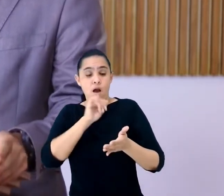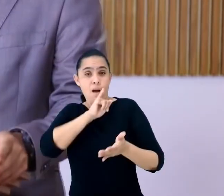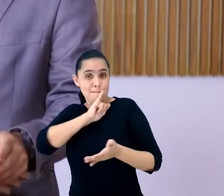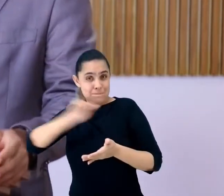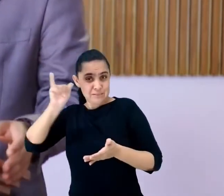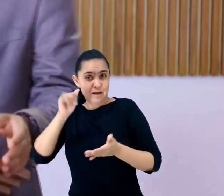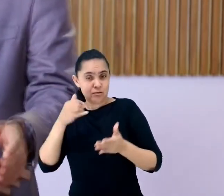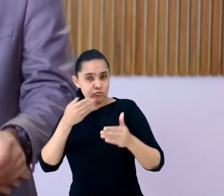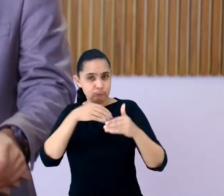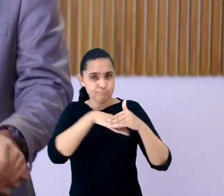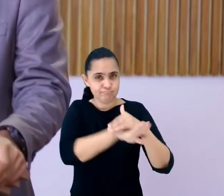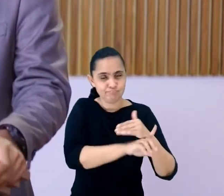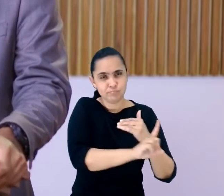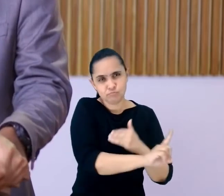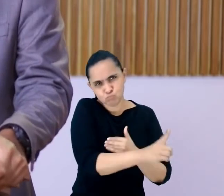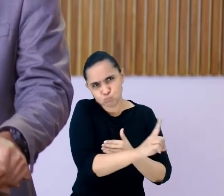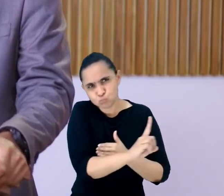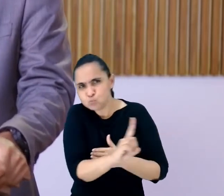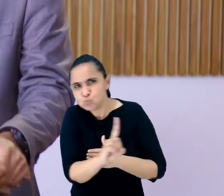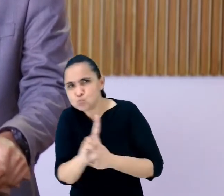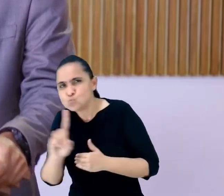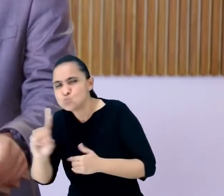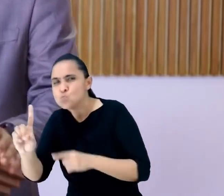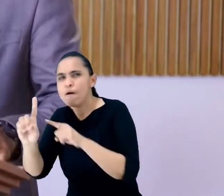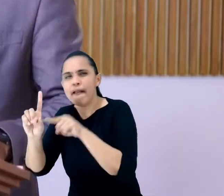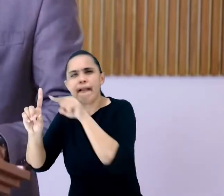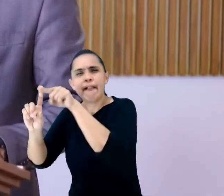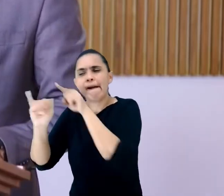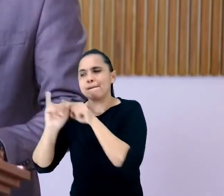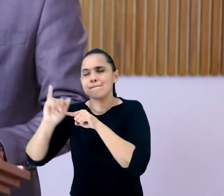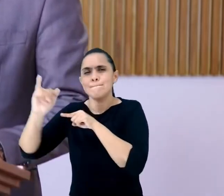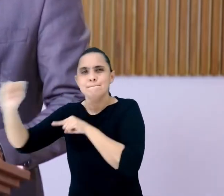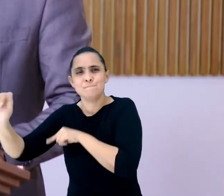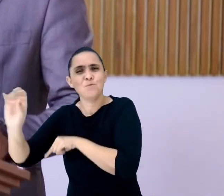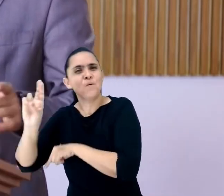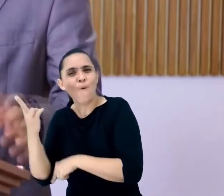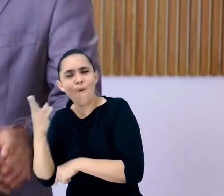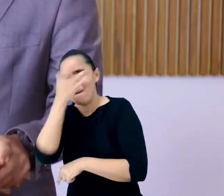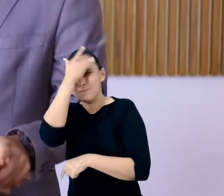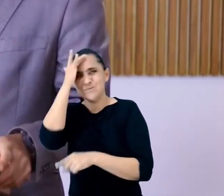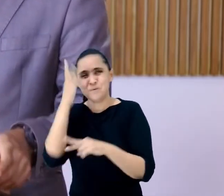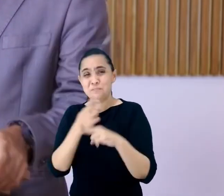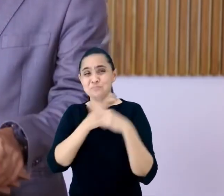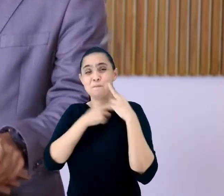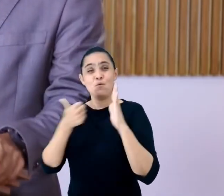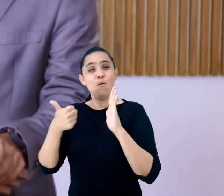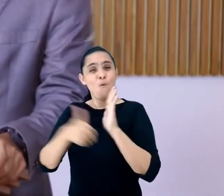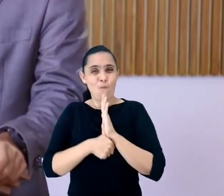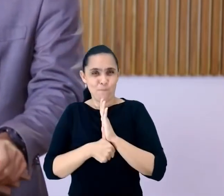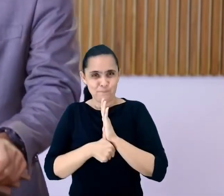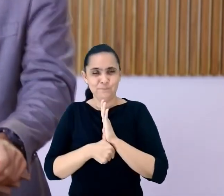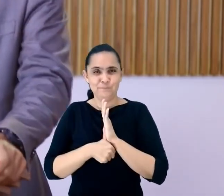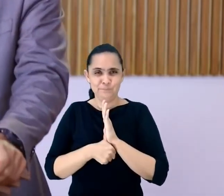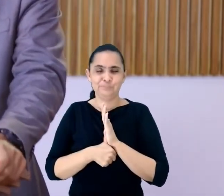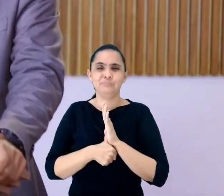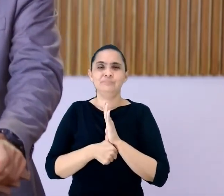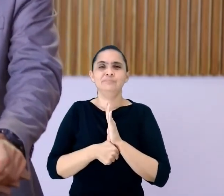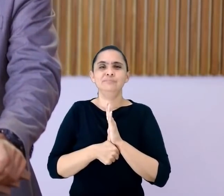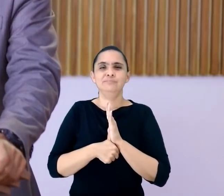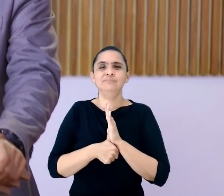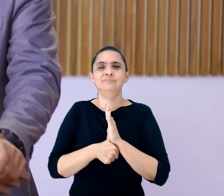até mesmo corredores de serviços do correio. No Império Sul-Americano dos